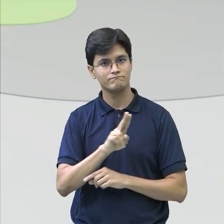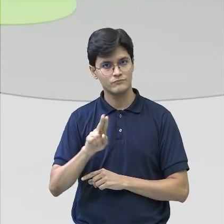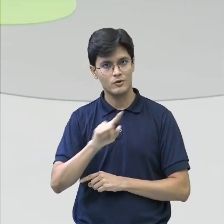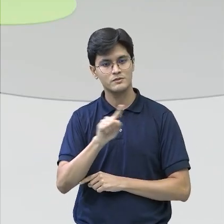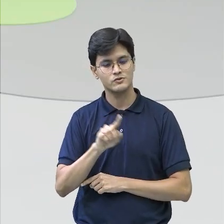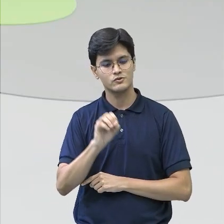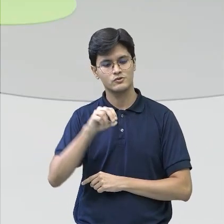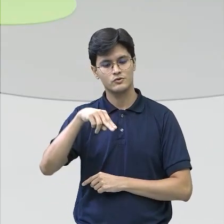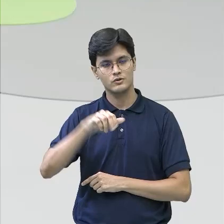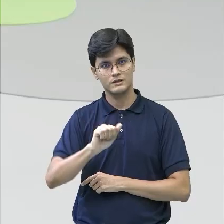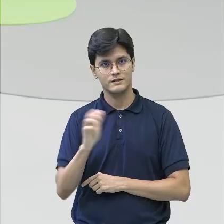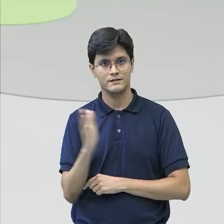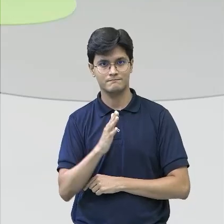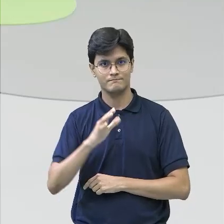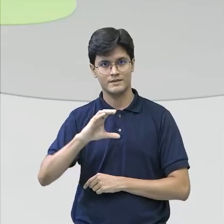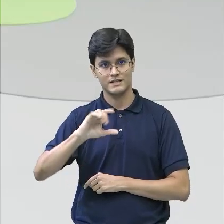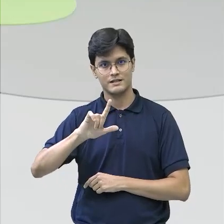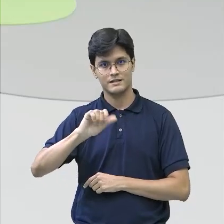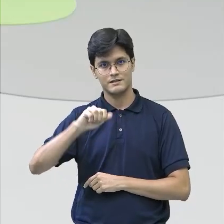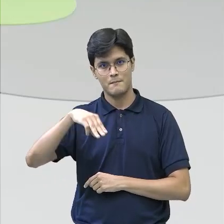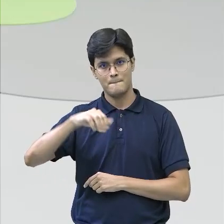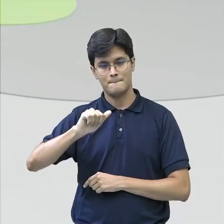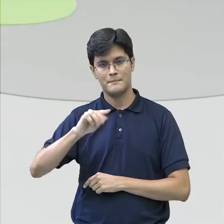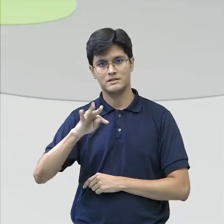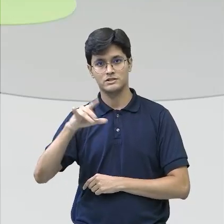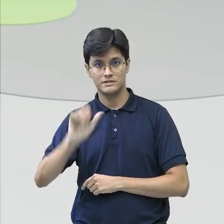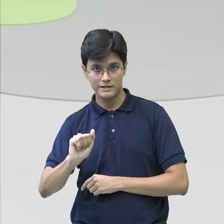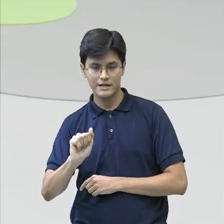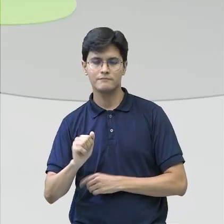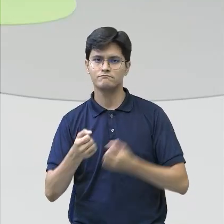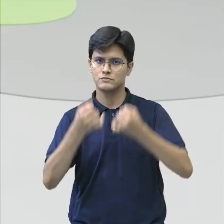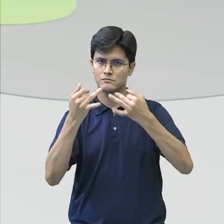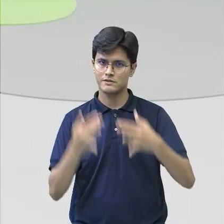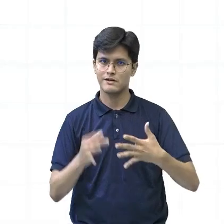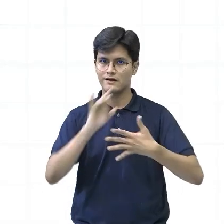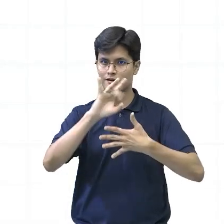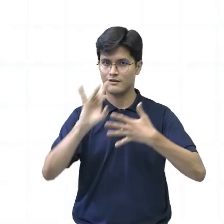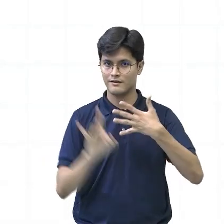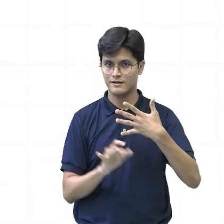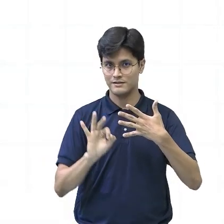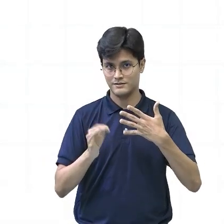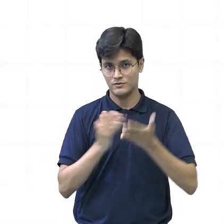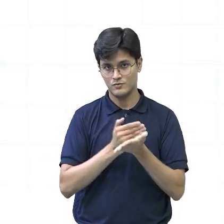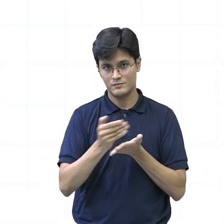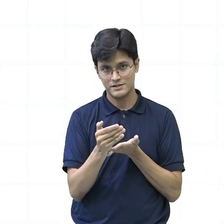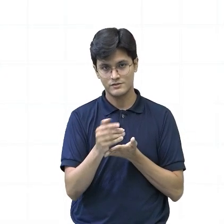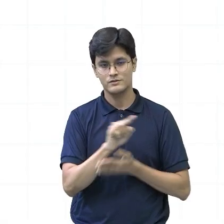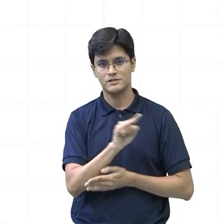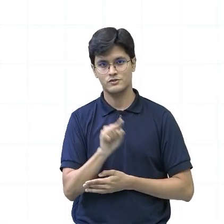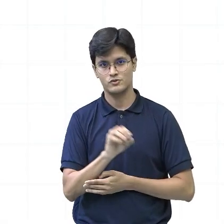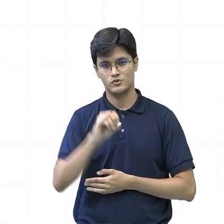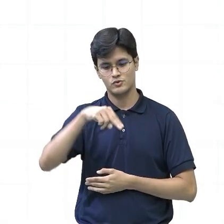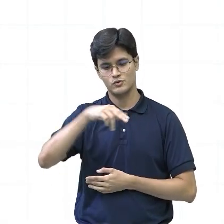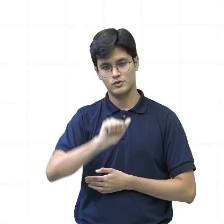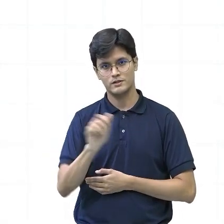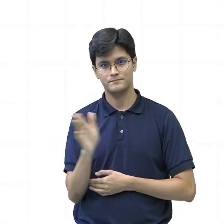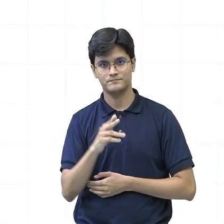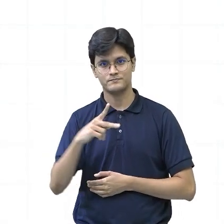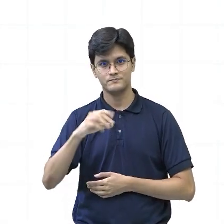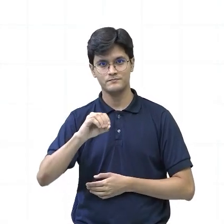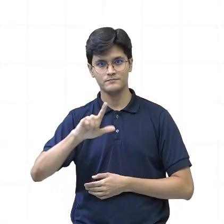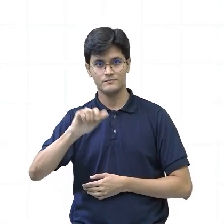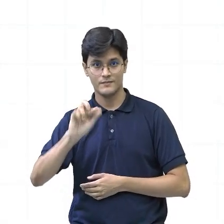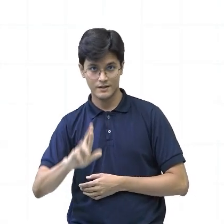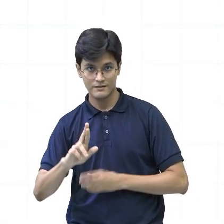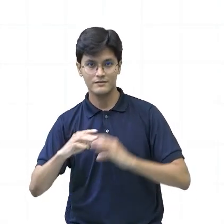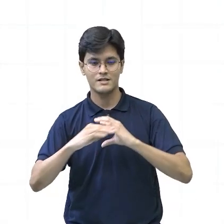Então a gente vai falar de cada uma delas, começando aí pelas zonas polares. Então observe aí que elas são aquelas localizadas